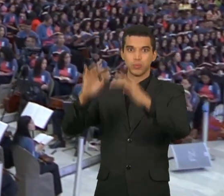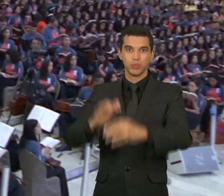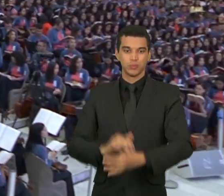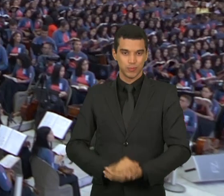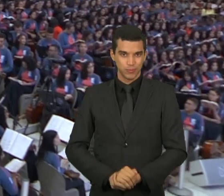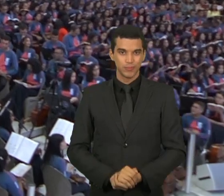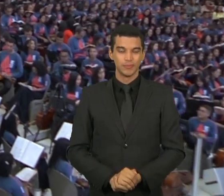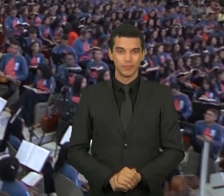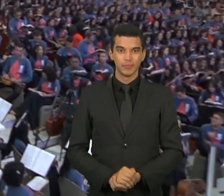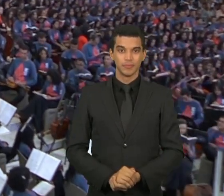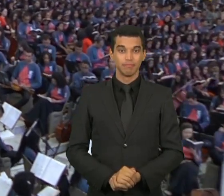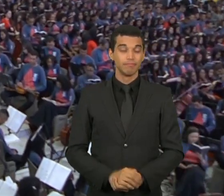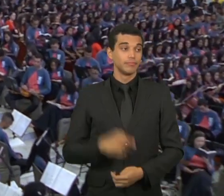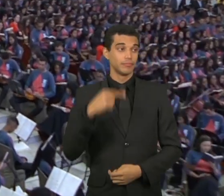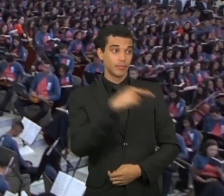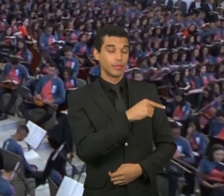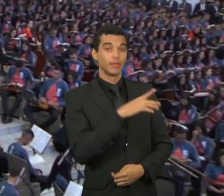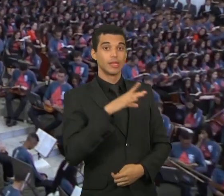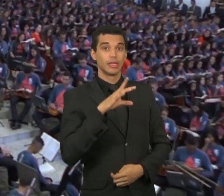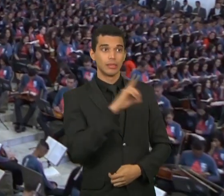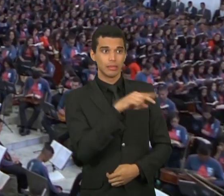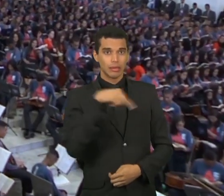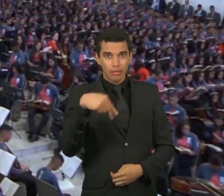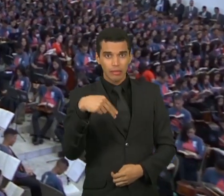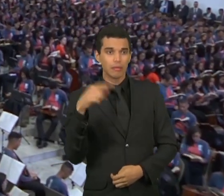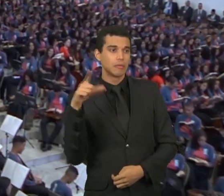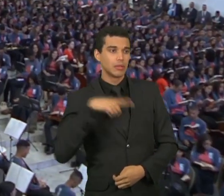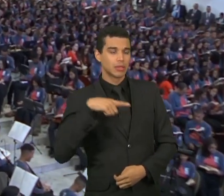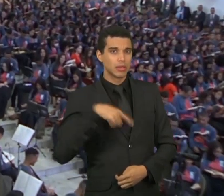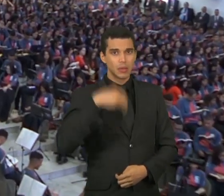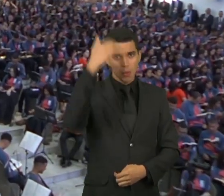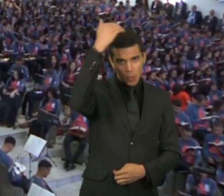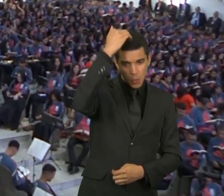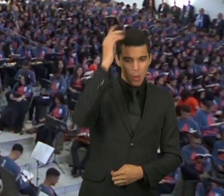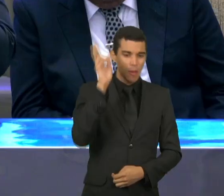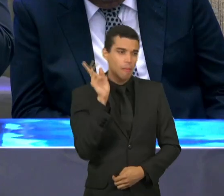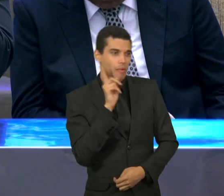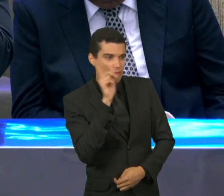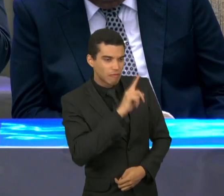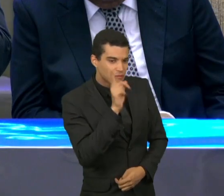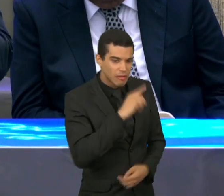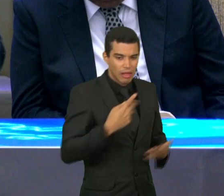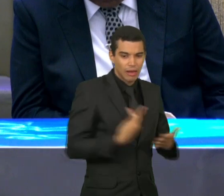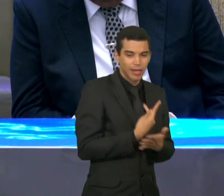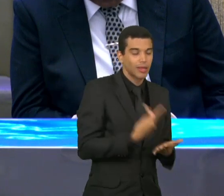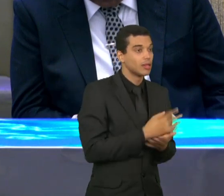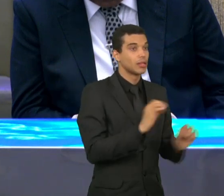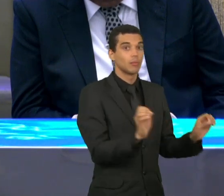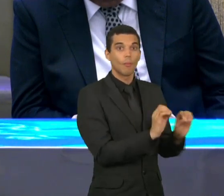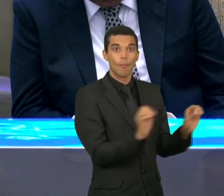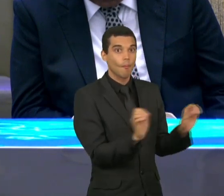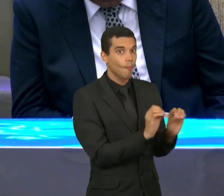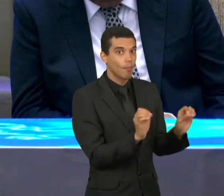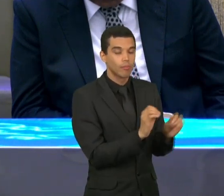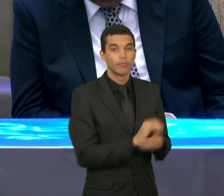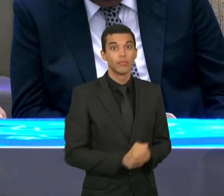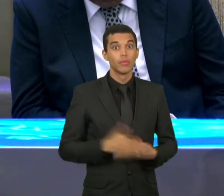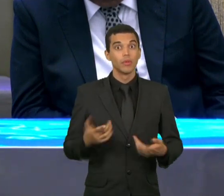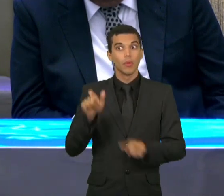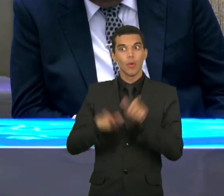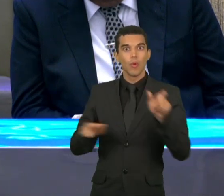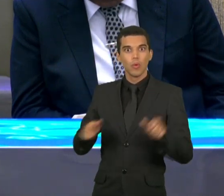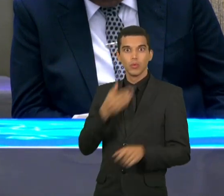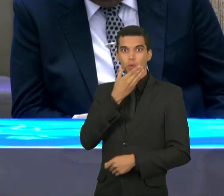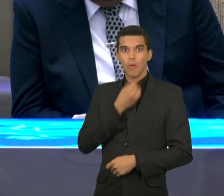E não se achava nele nenhum vício nem culpa. Então estes homens disseram: nunca acharemos